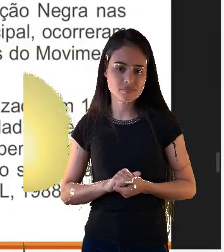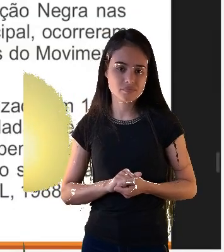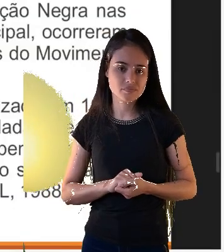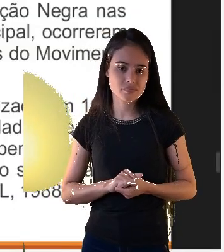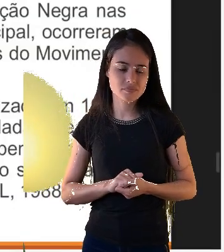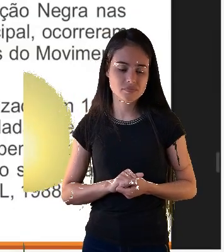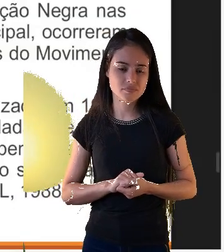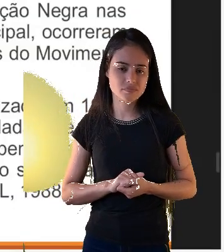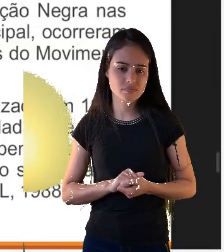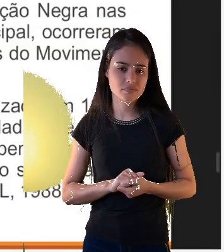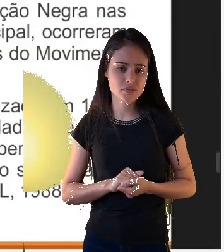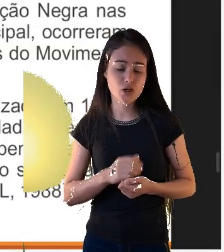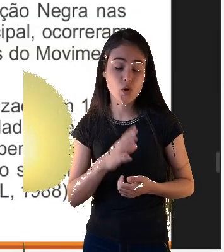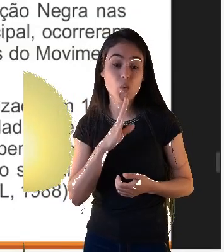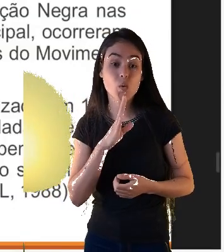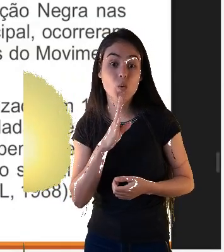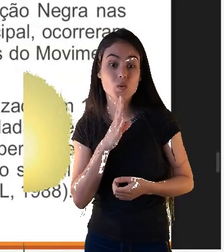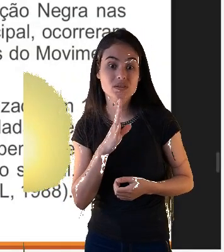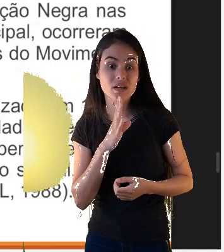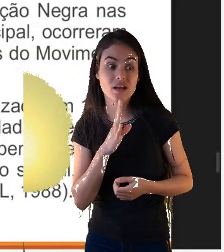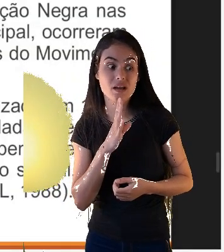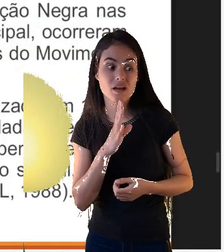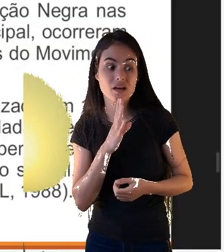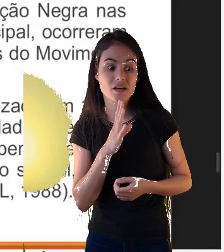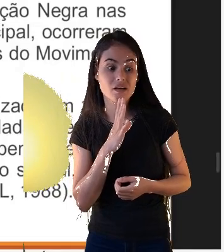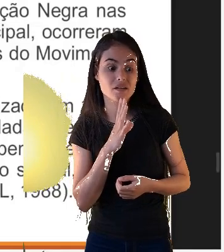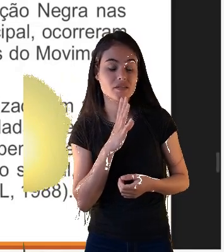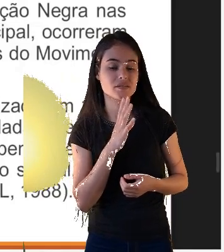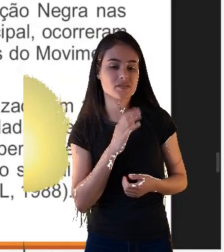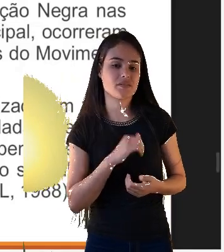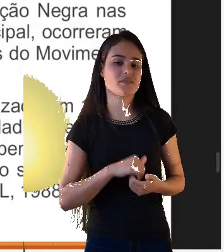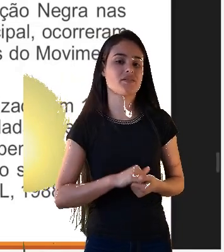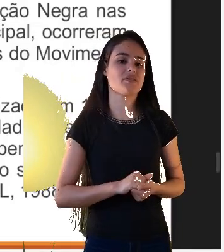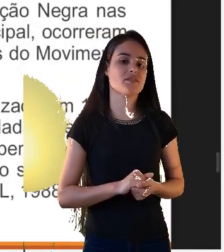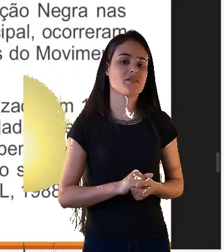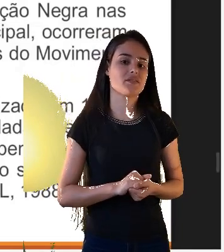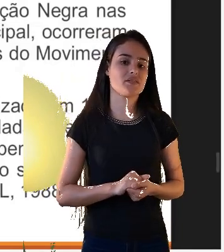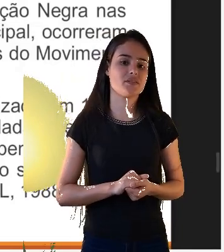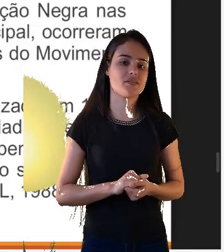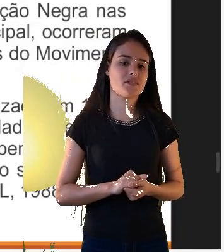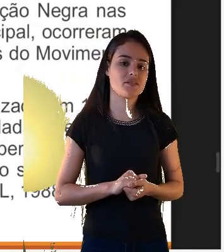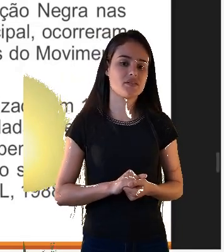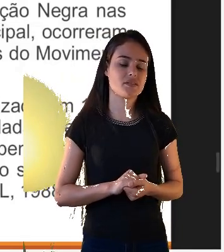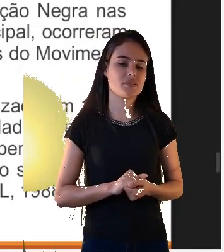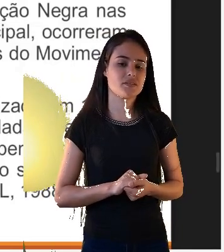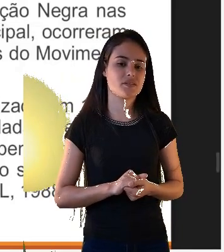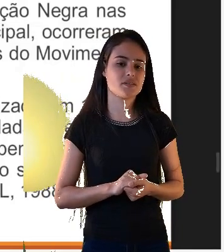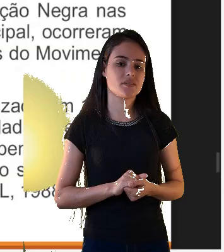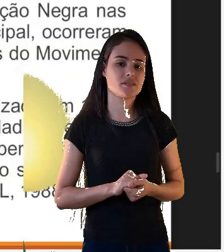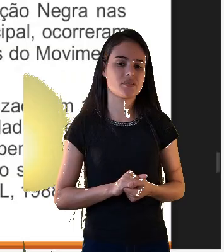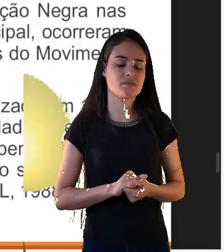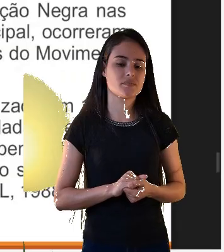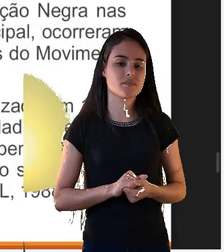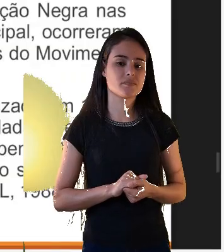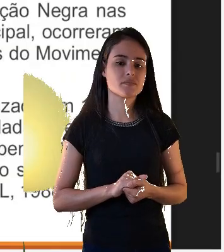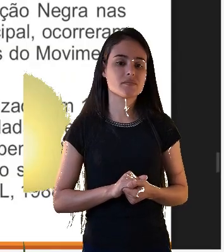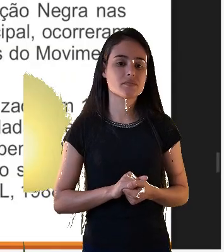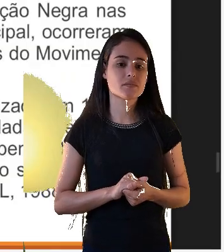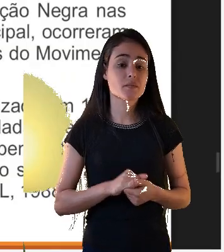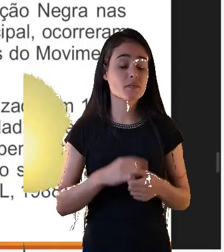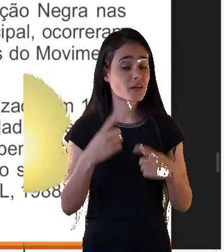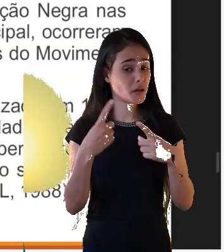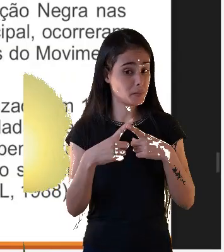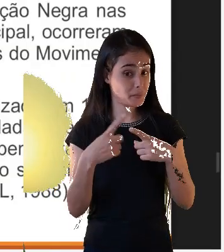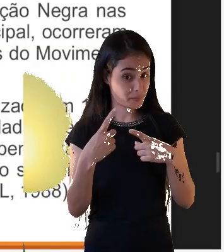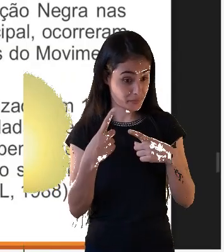esse lado, né, dessa população que ela conhece esses saberes,